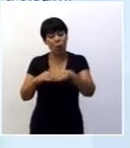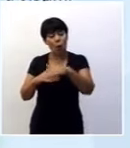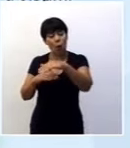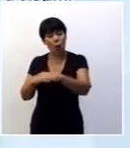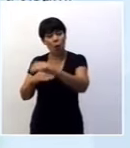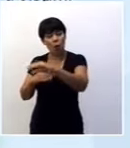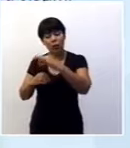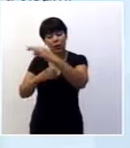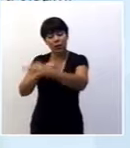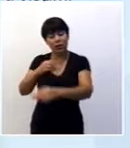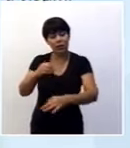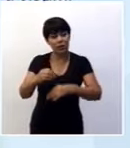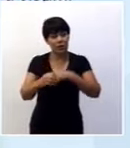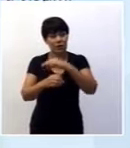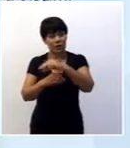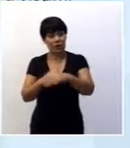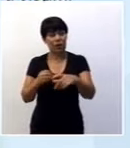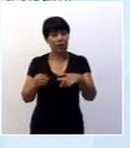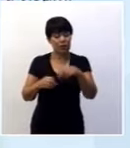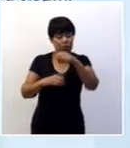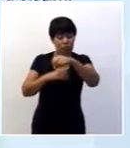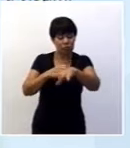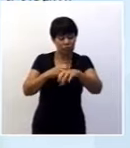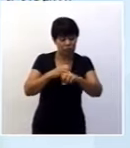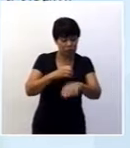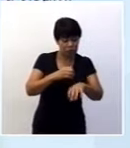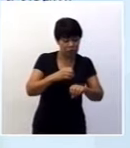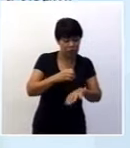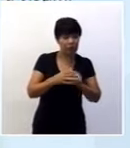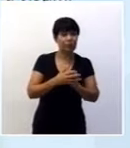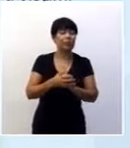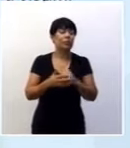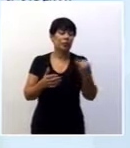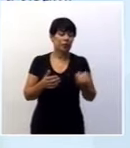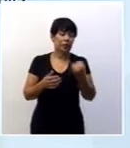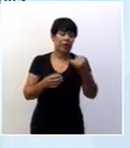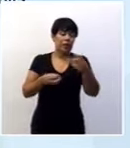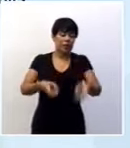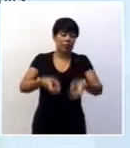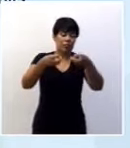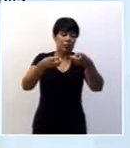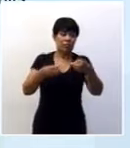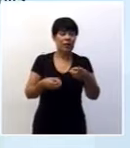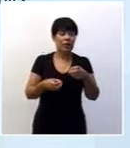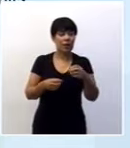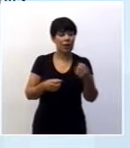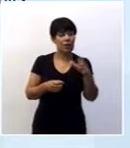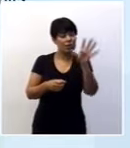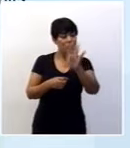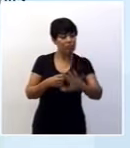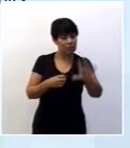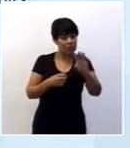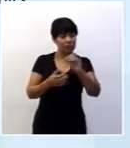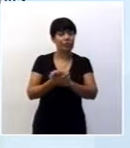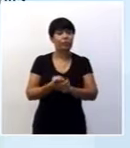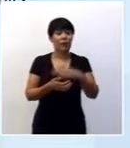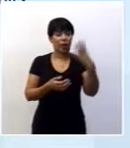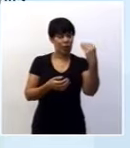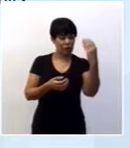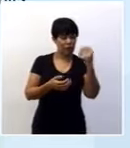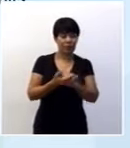se relacionando, né? Então é importante para fazer essas imagens de satélite, tá? Aí a gente tem uma questão também